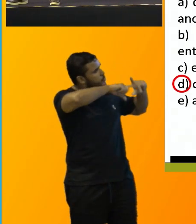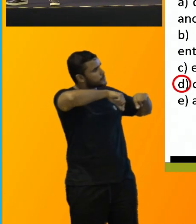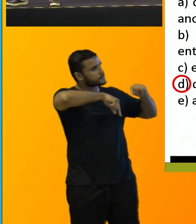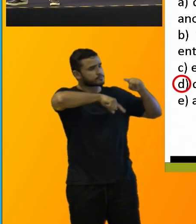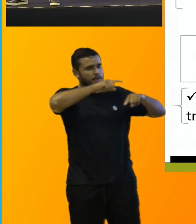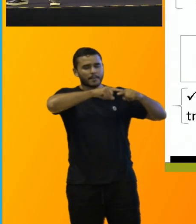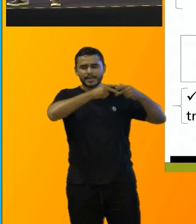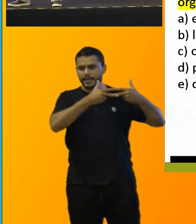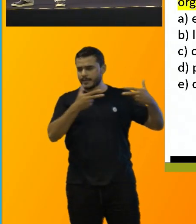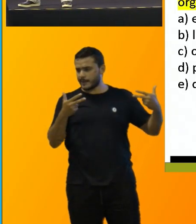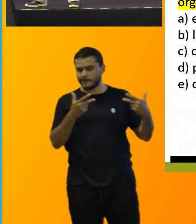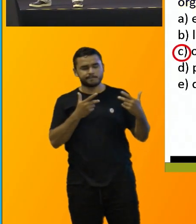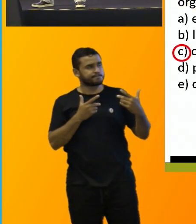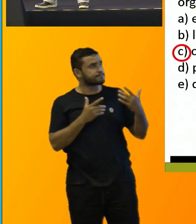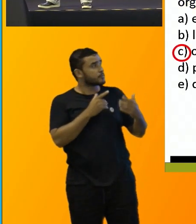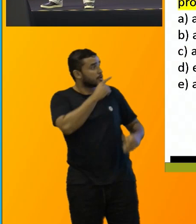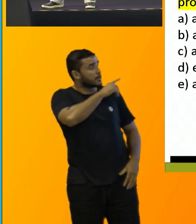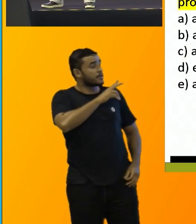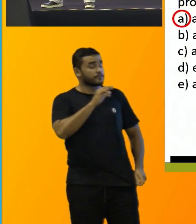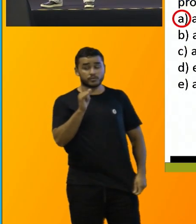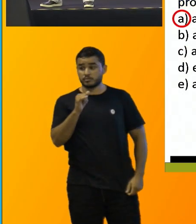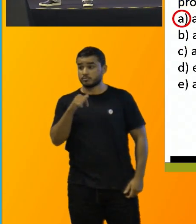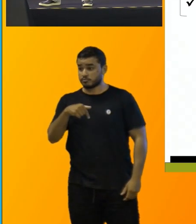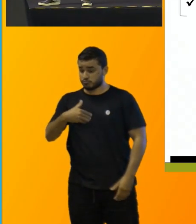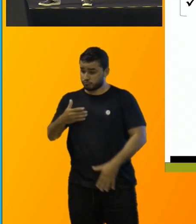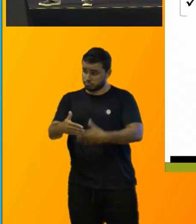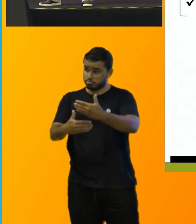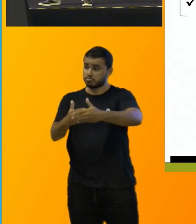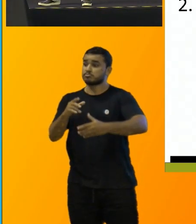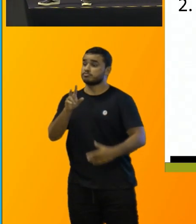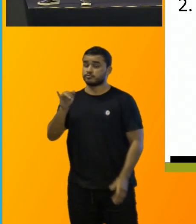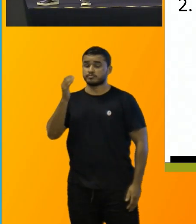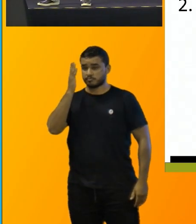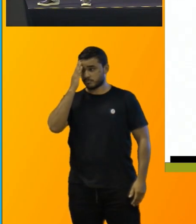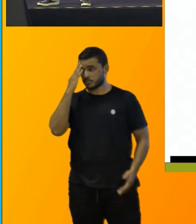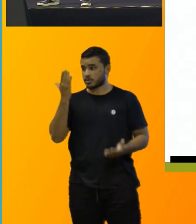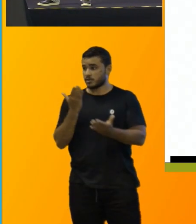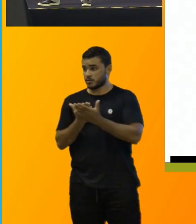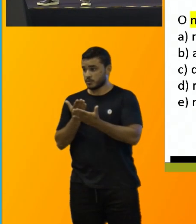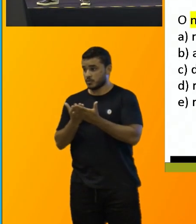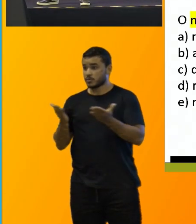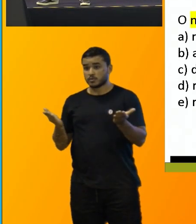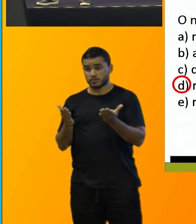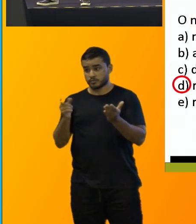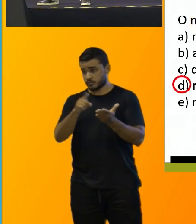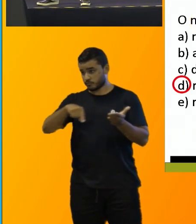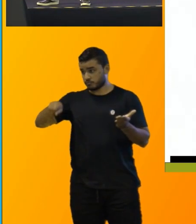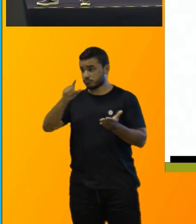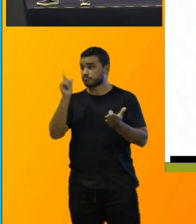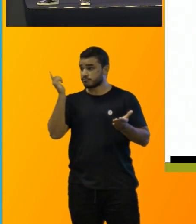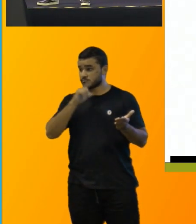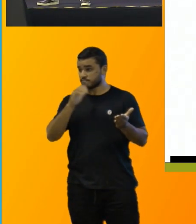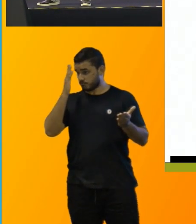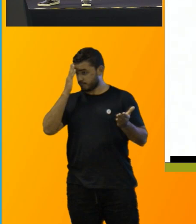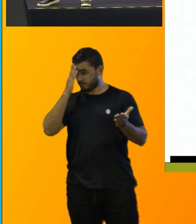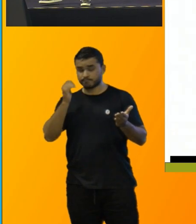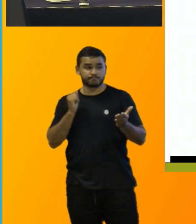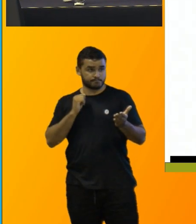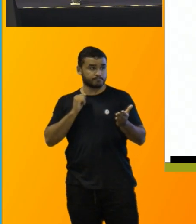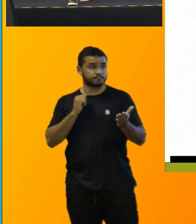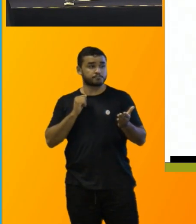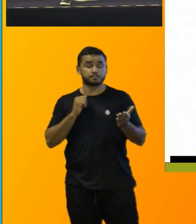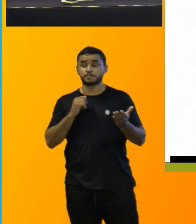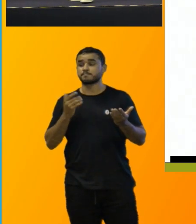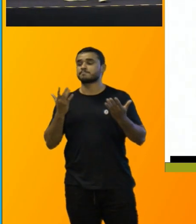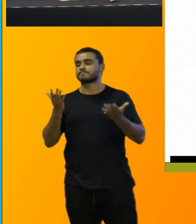que a gente colocou. E eu espero que ao longo desse processo, essa aula de hoje tenha feito sentido para você. E o que eu quero dizer a vocês,